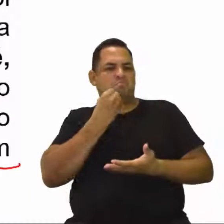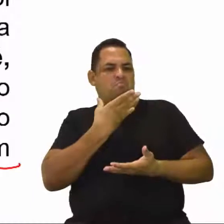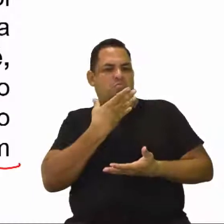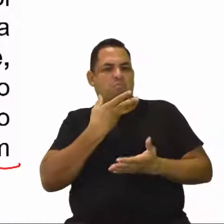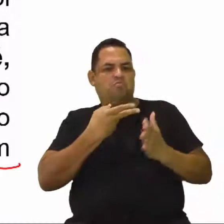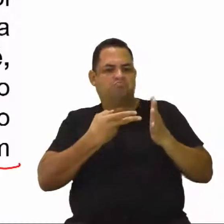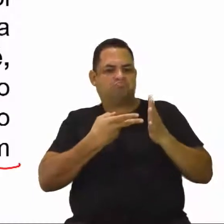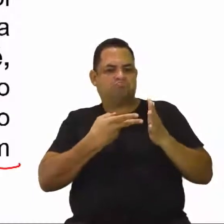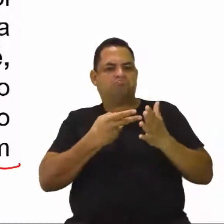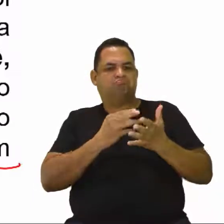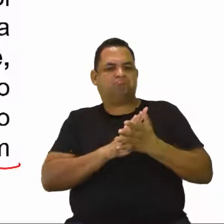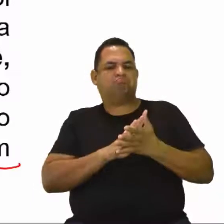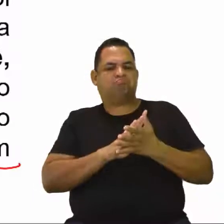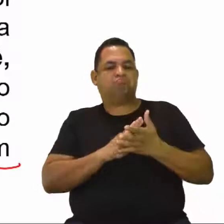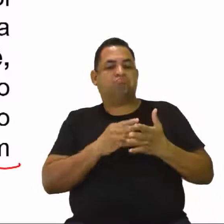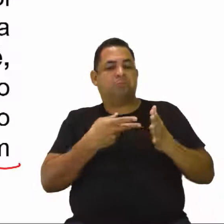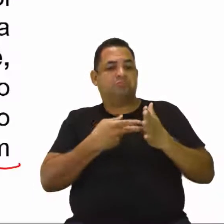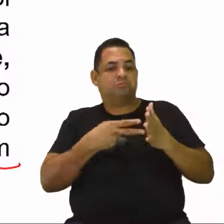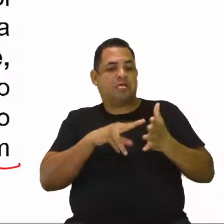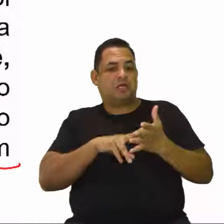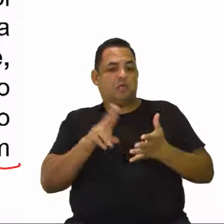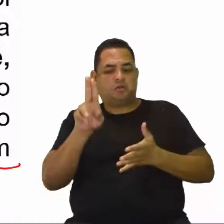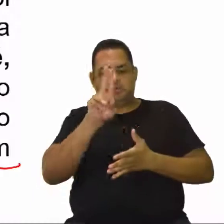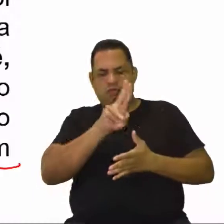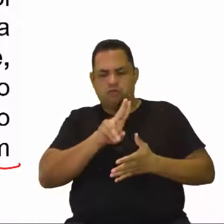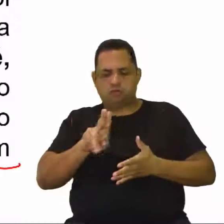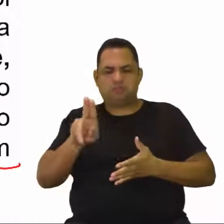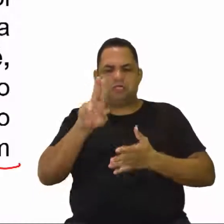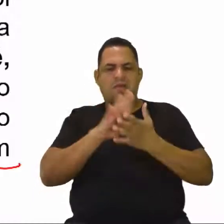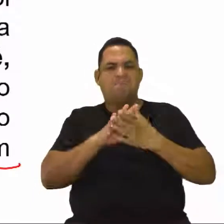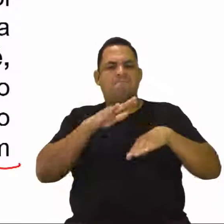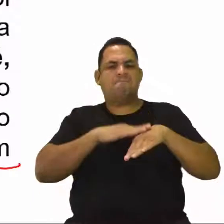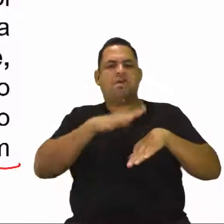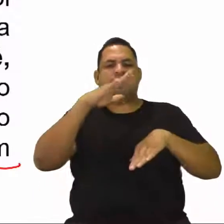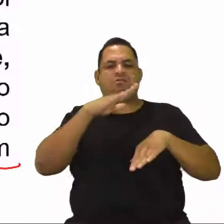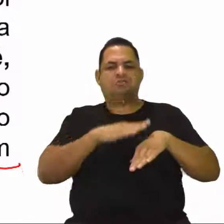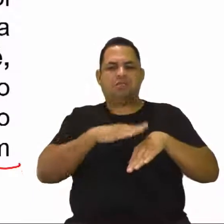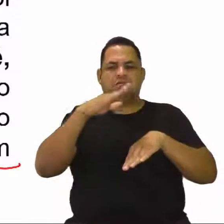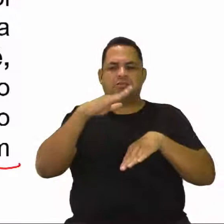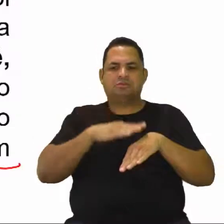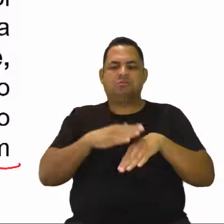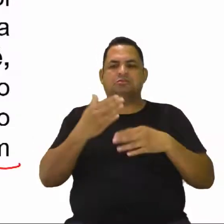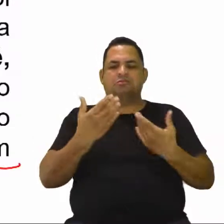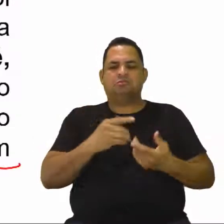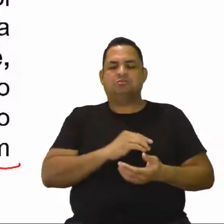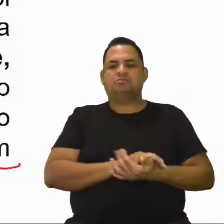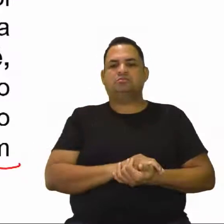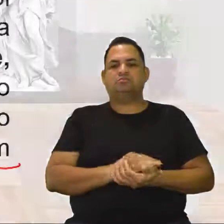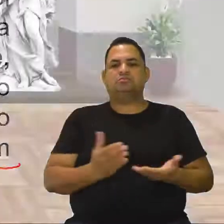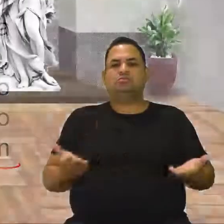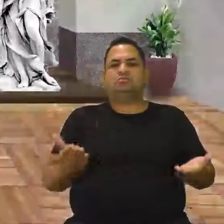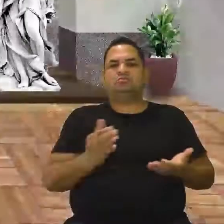era sinônimo de consumir mais. Vem